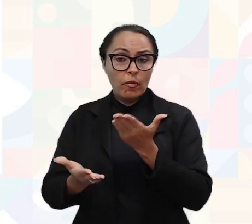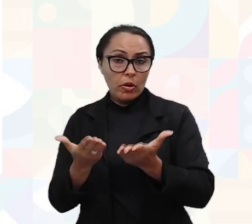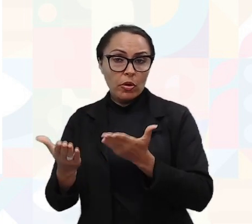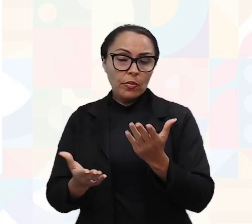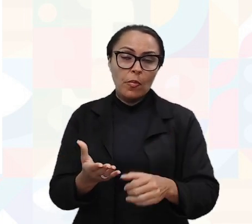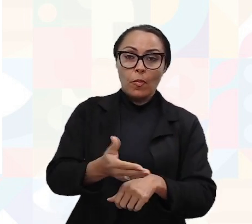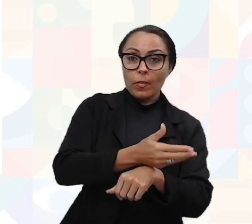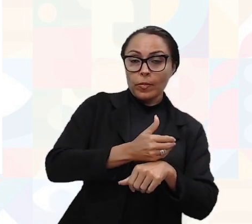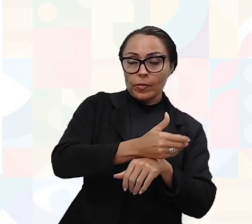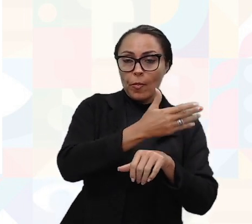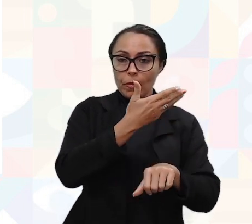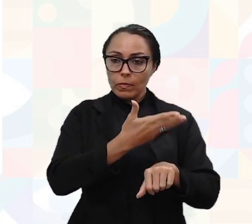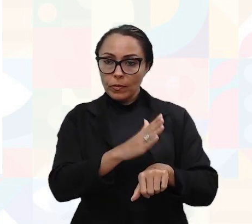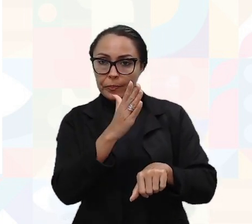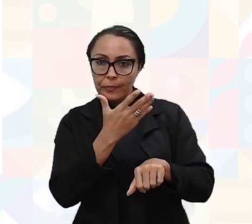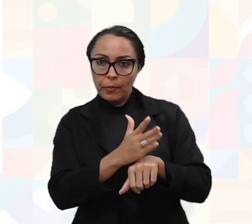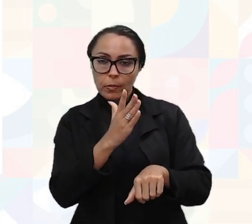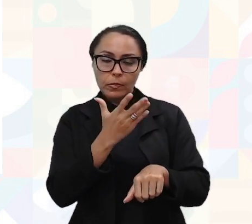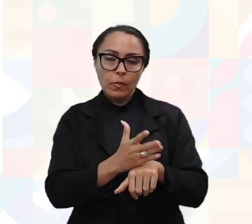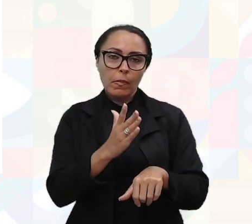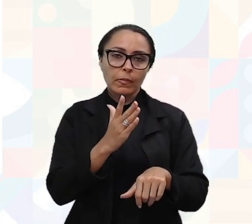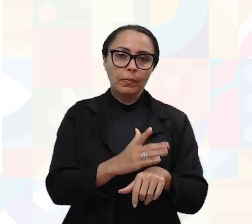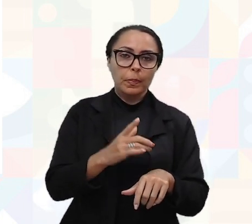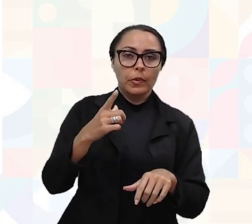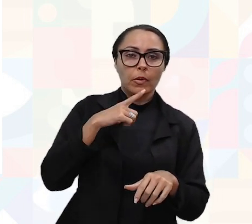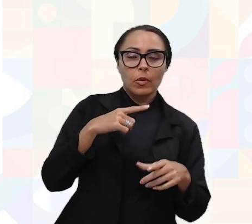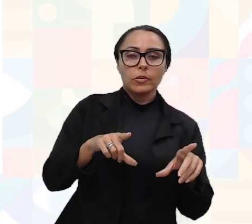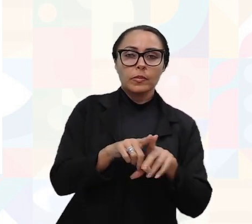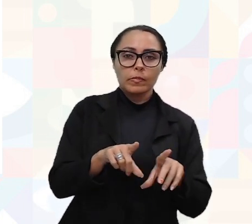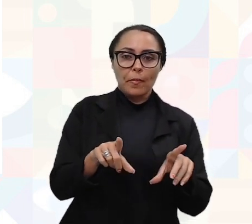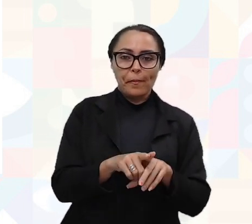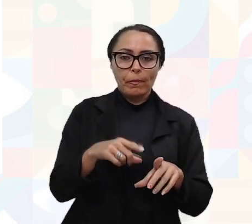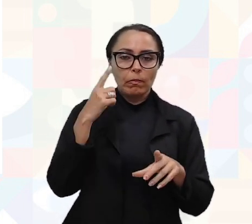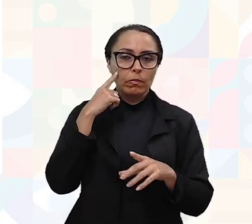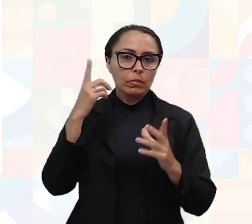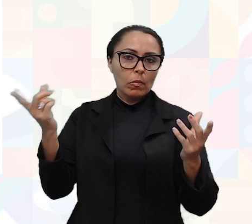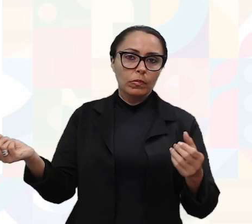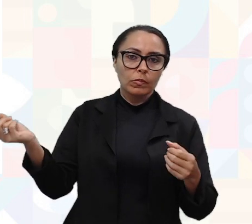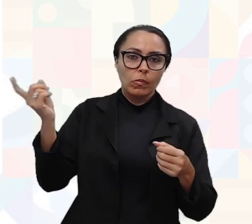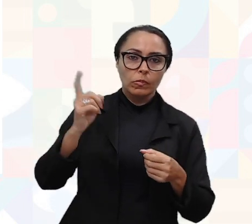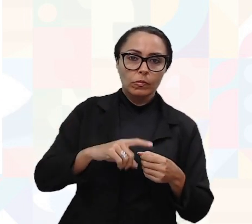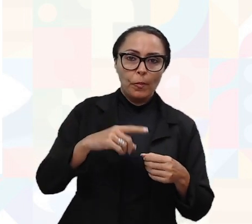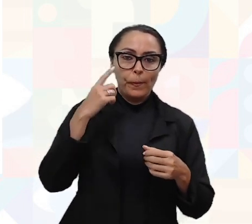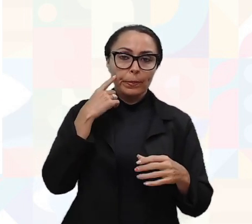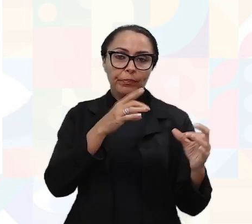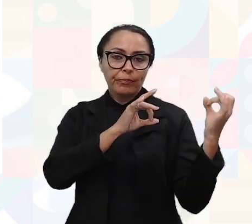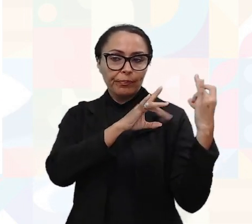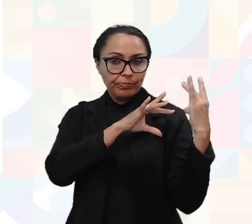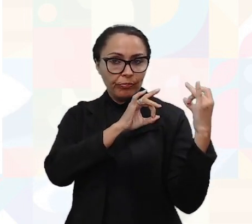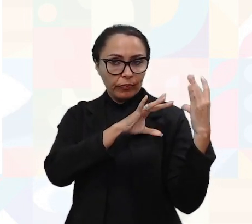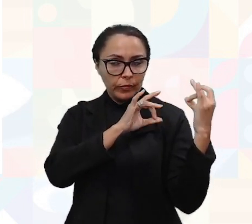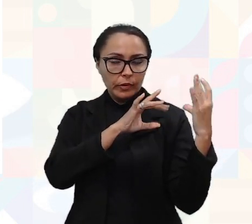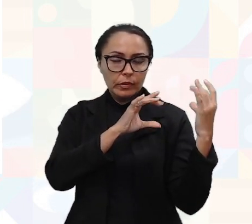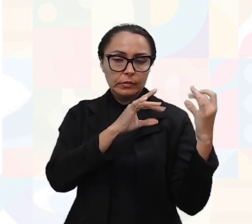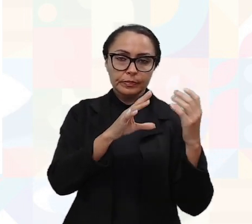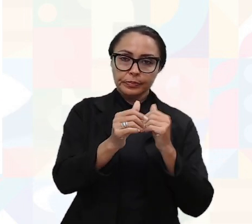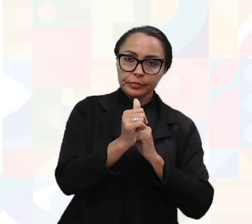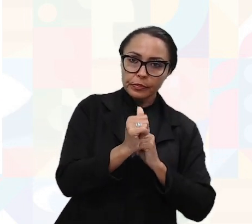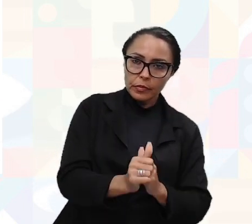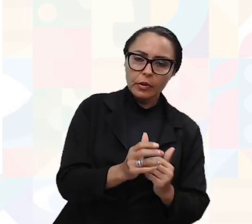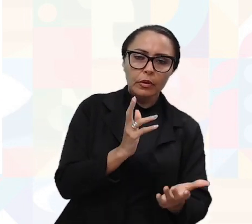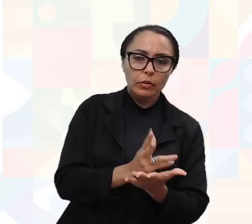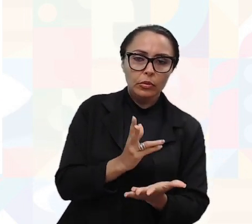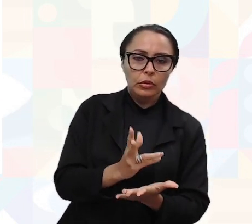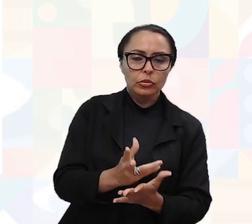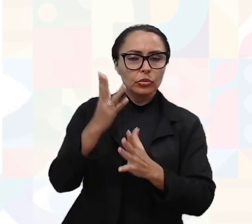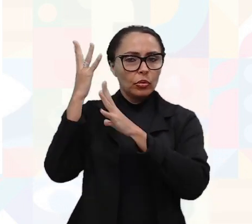profissionais treinados. E temos também esse retorno que a gente chama de feedback, que é o acompanhamento constante dos